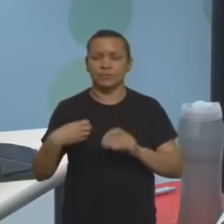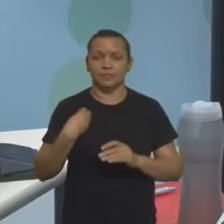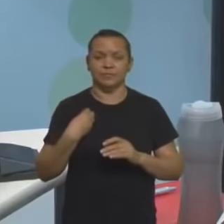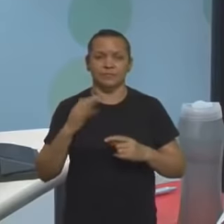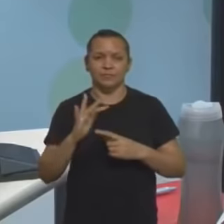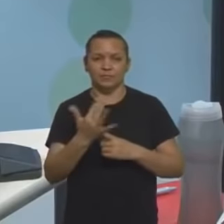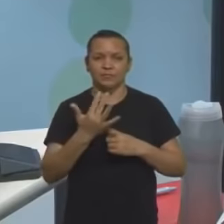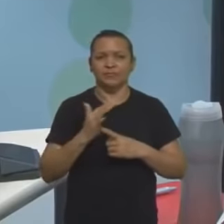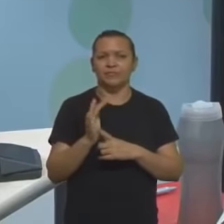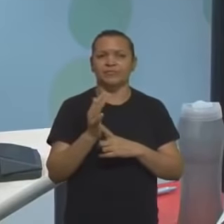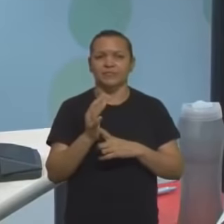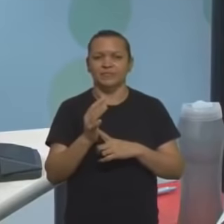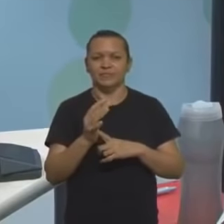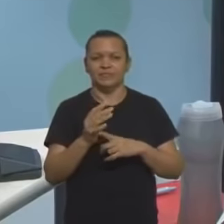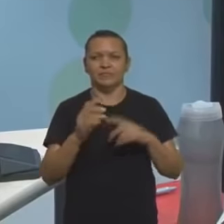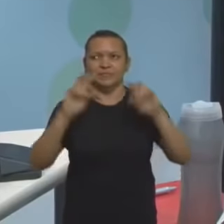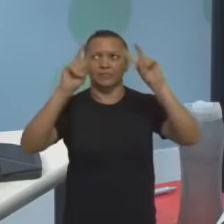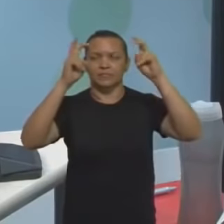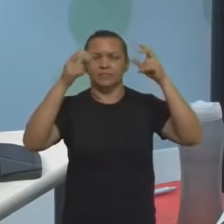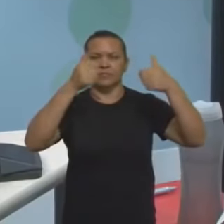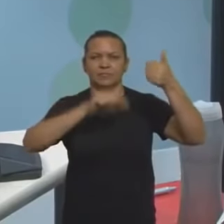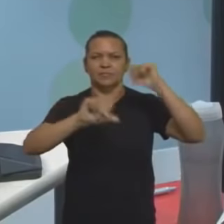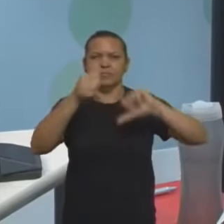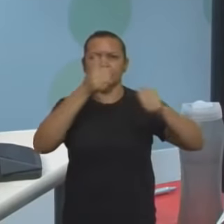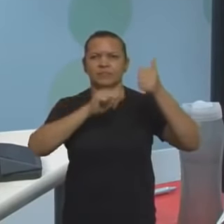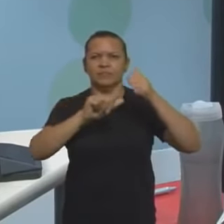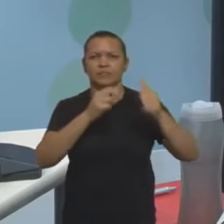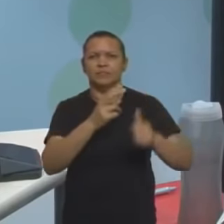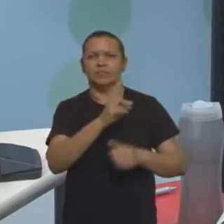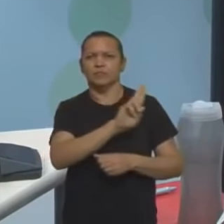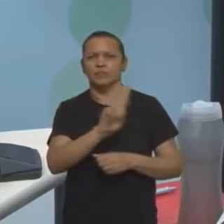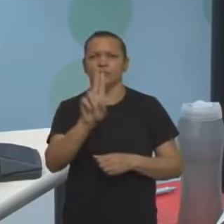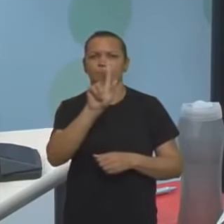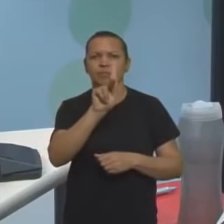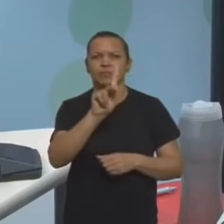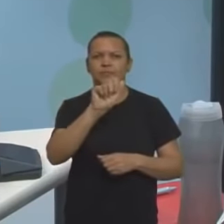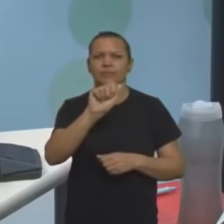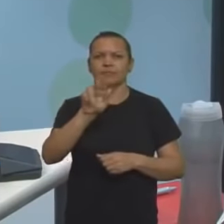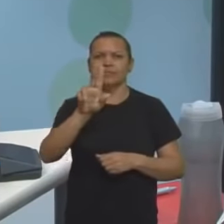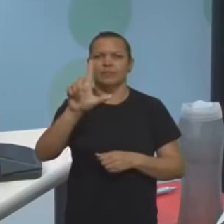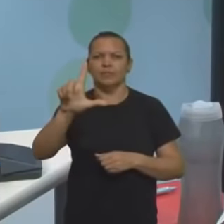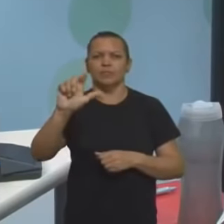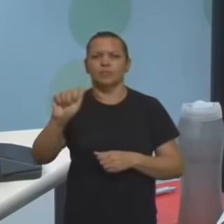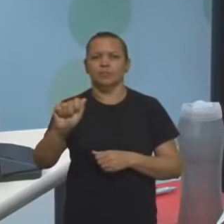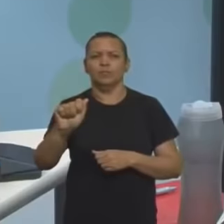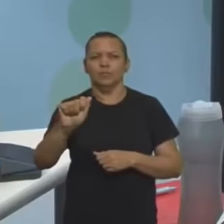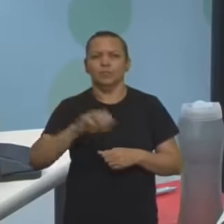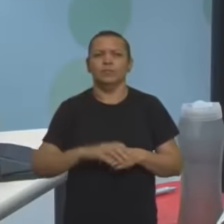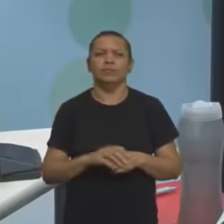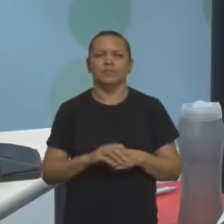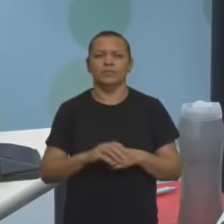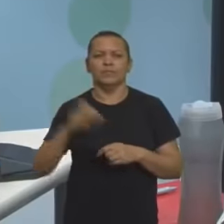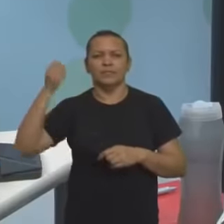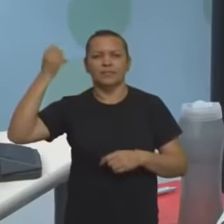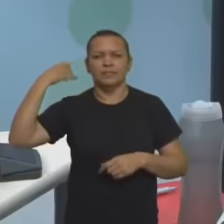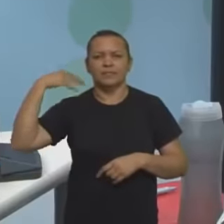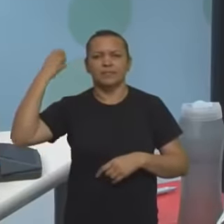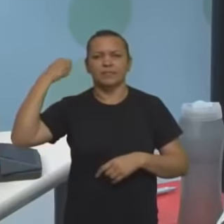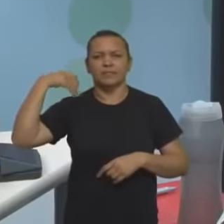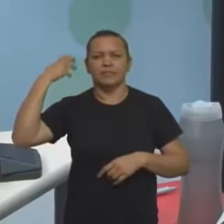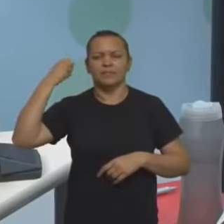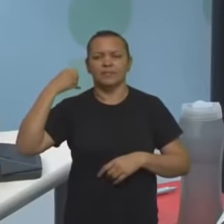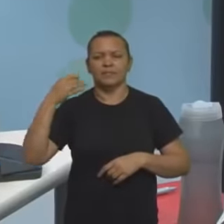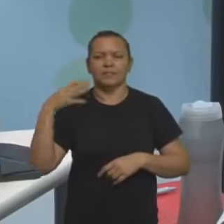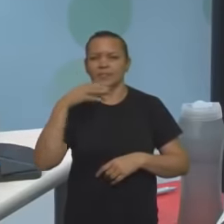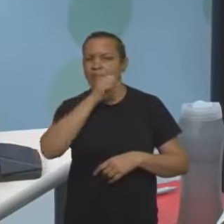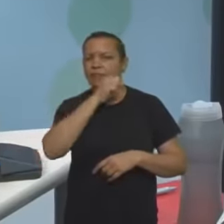tema hoje é a avaliação. O meu nome é Paula, sou formadora aqui da IFAP, vou fazer minha autodescrição rapidinho para os